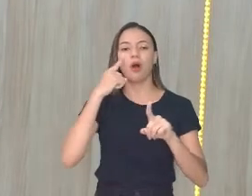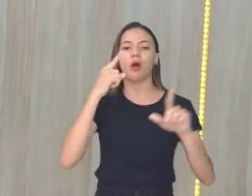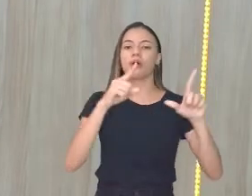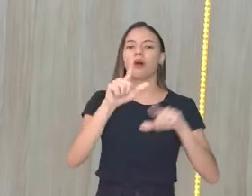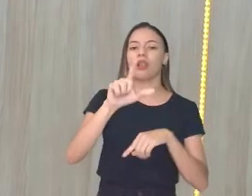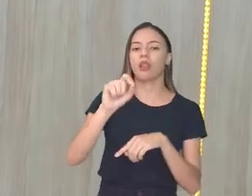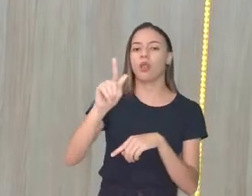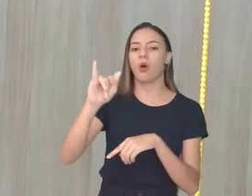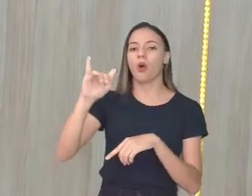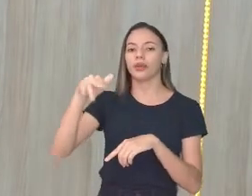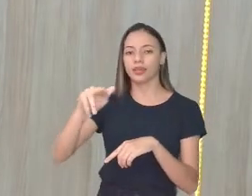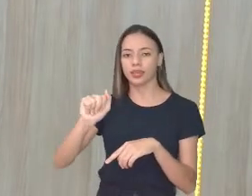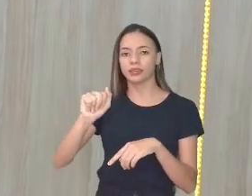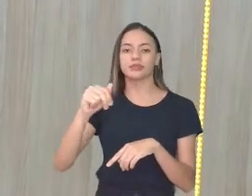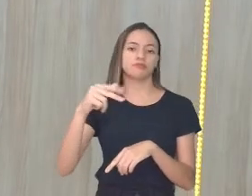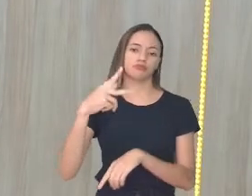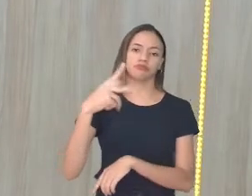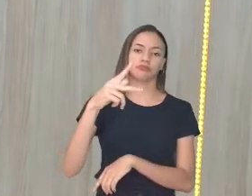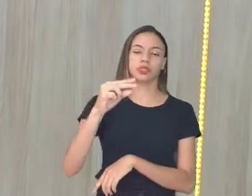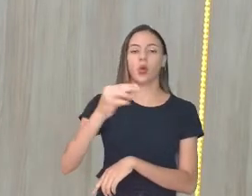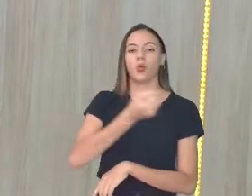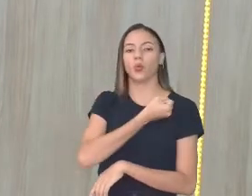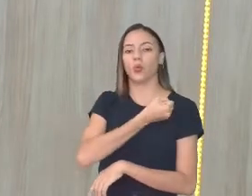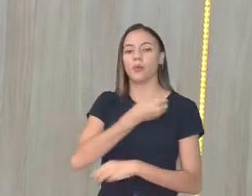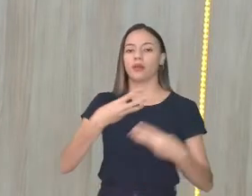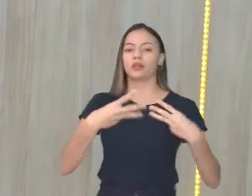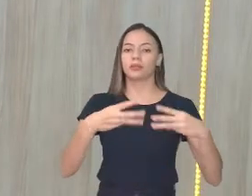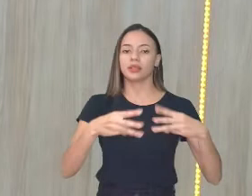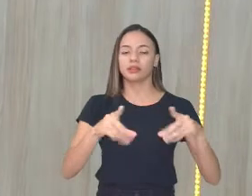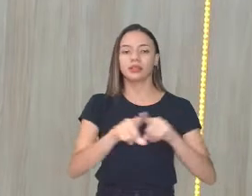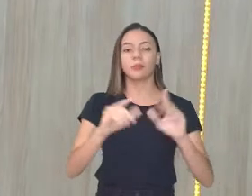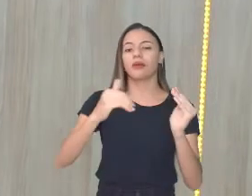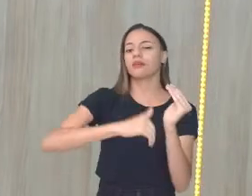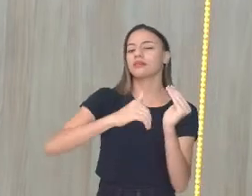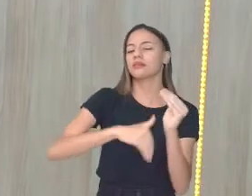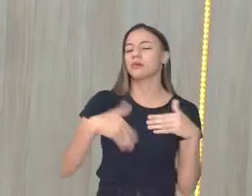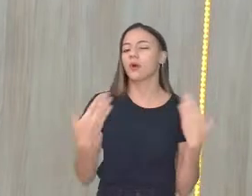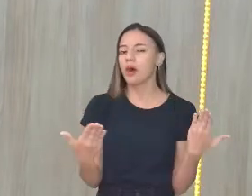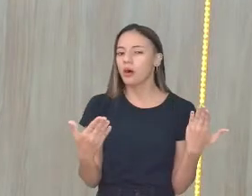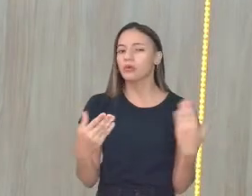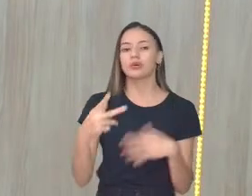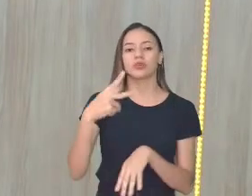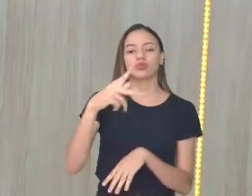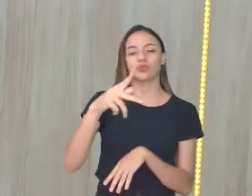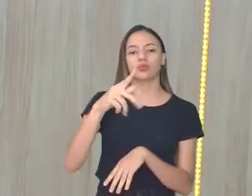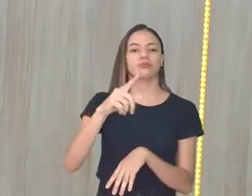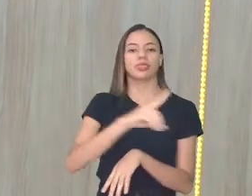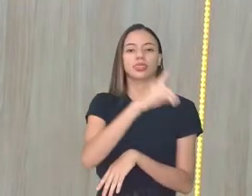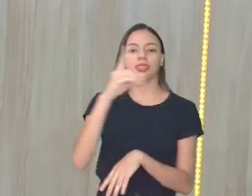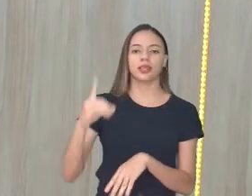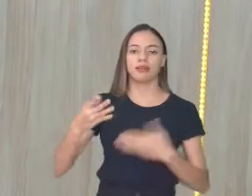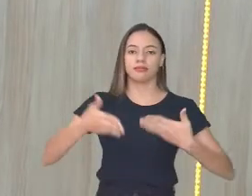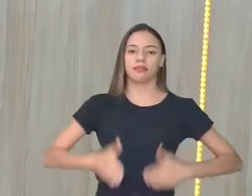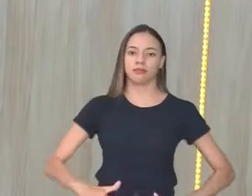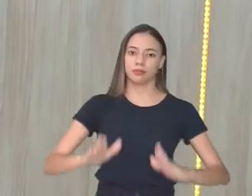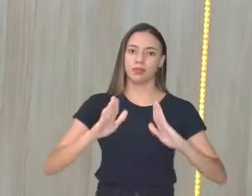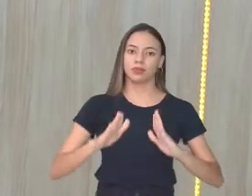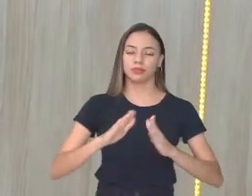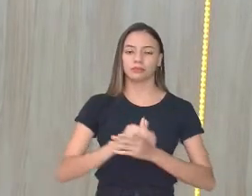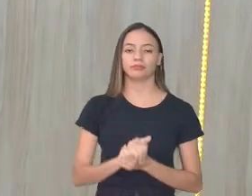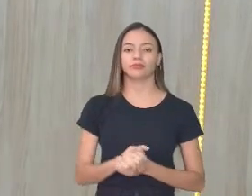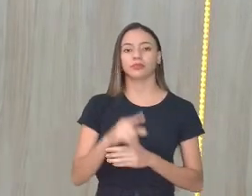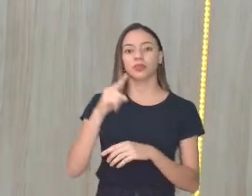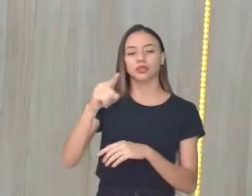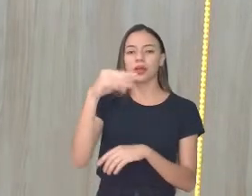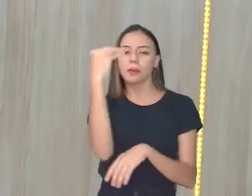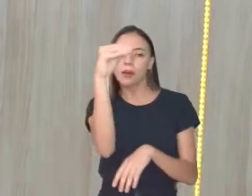sua senha, o login vai ser o seu número de matrícula, a senha muito provavelmente a sua data de nascimento, coloca ela